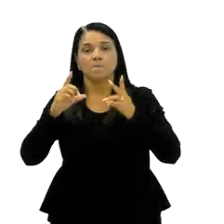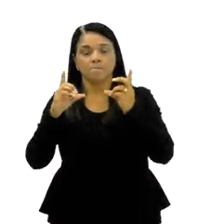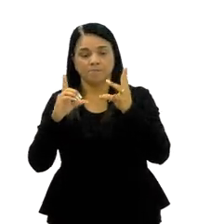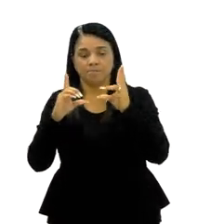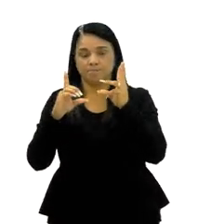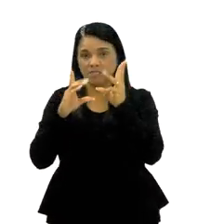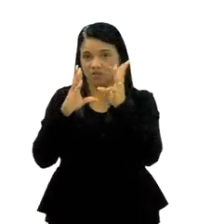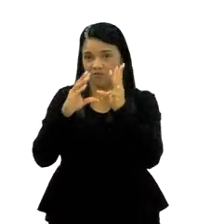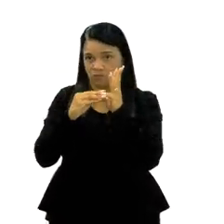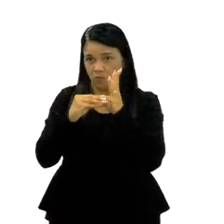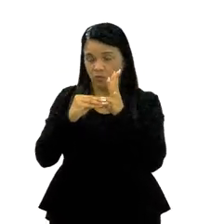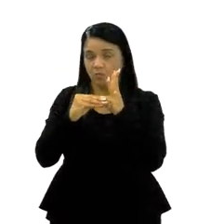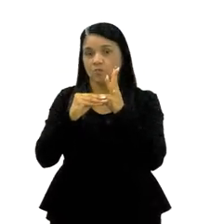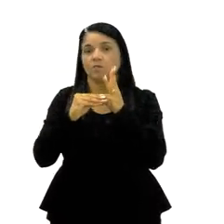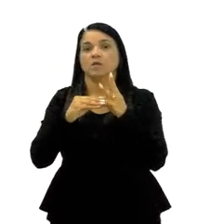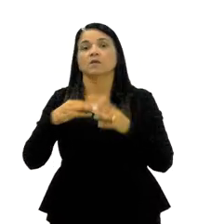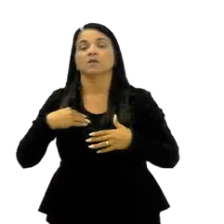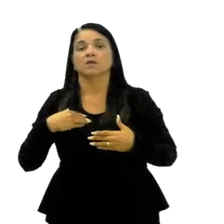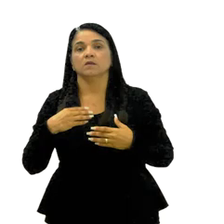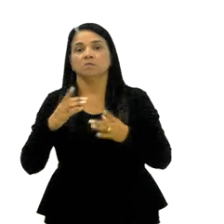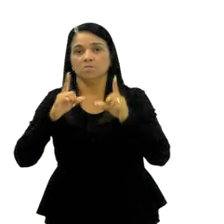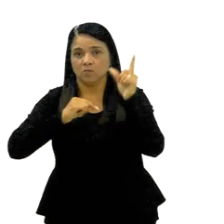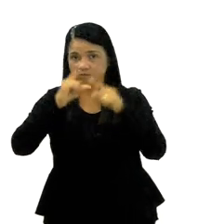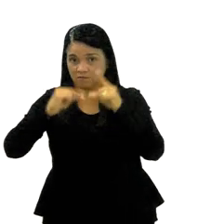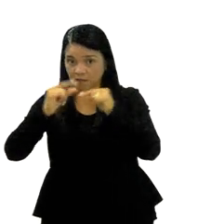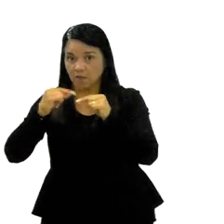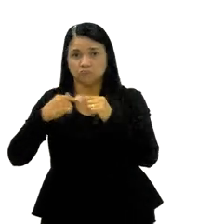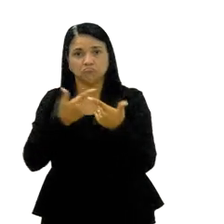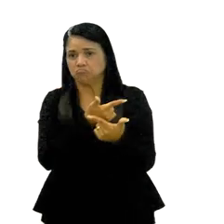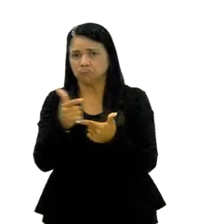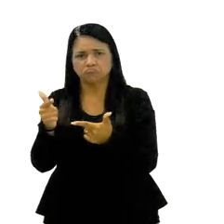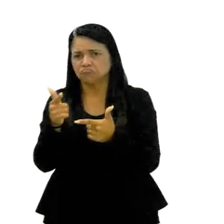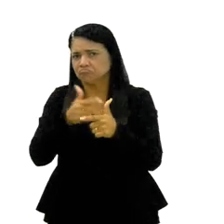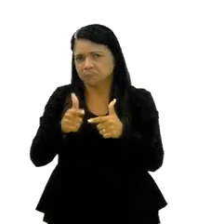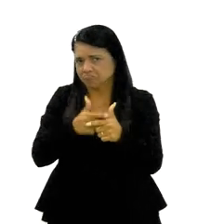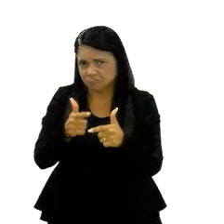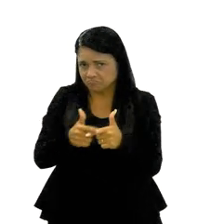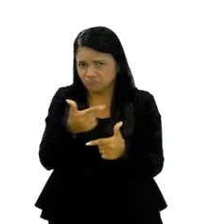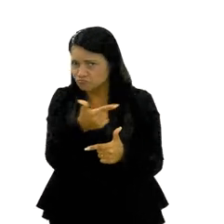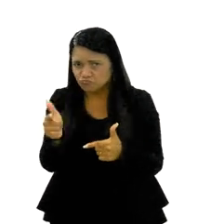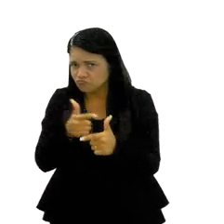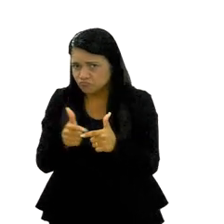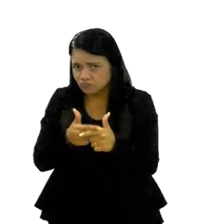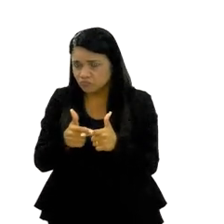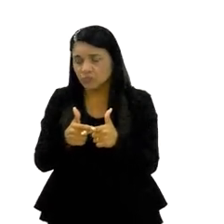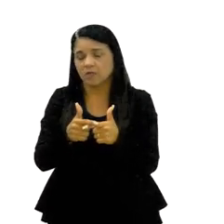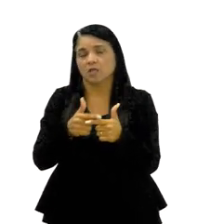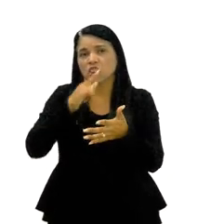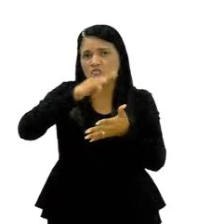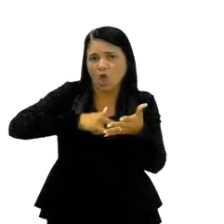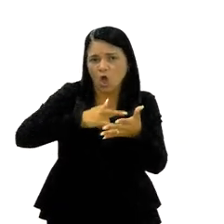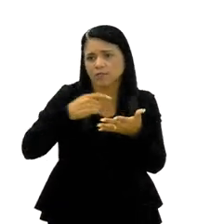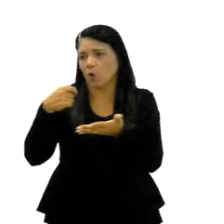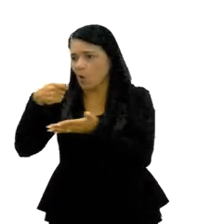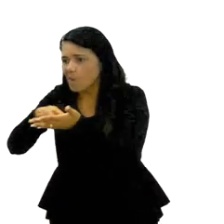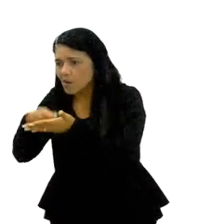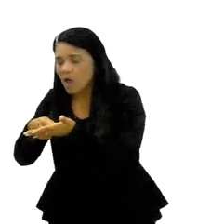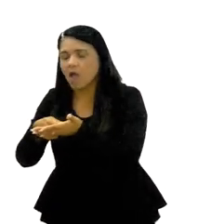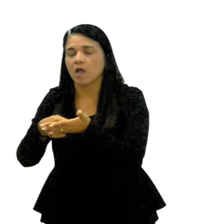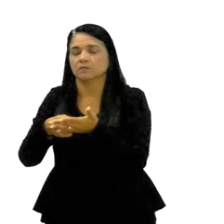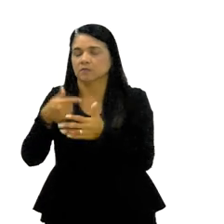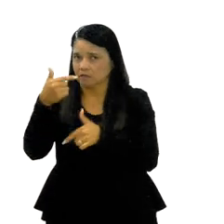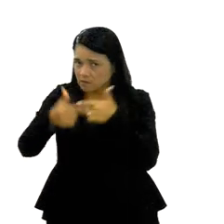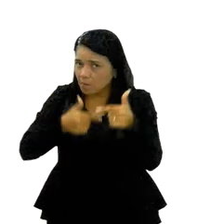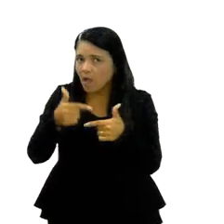Salgueiro, Beija-Flor e Mocidade. Sete Foram escolas. sete escolas que eu não tive problema financeiro. Isso dá trabalho. você cobrar, emitir